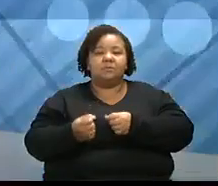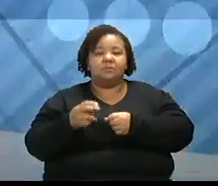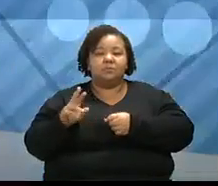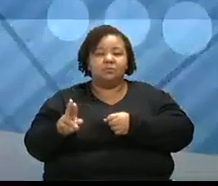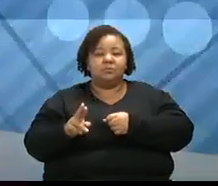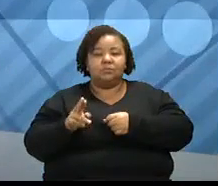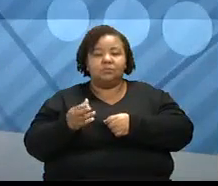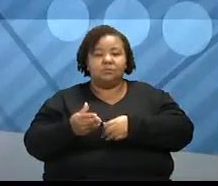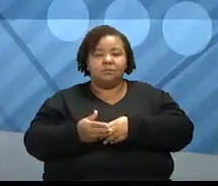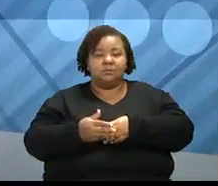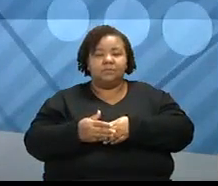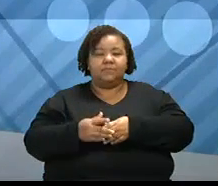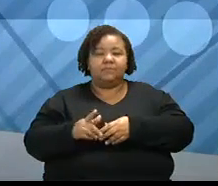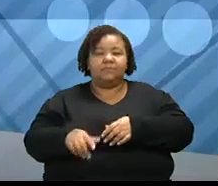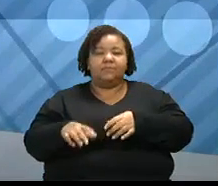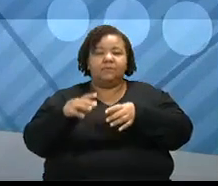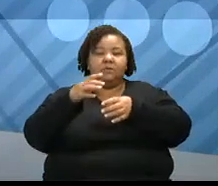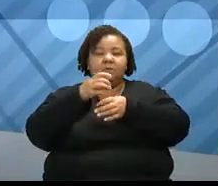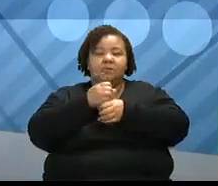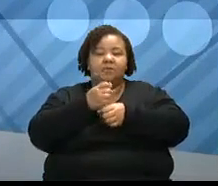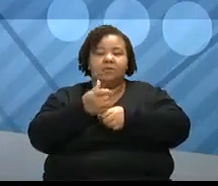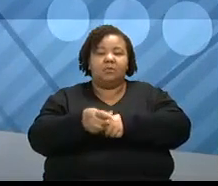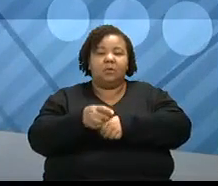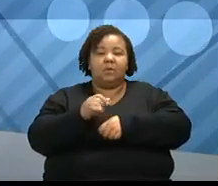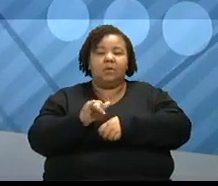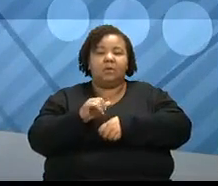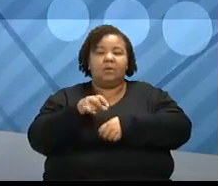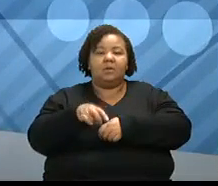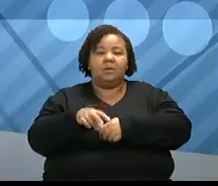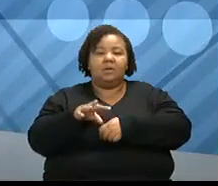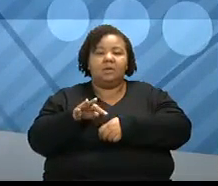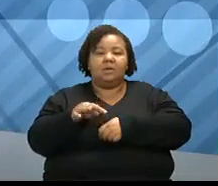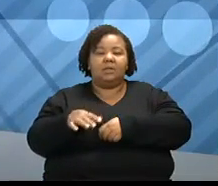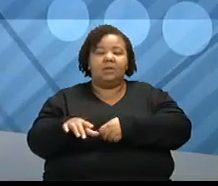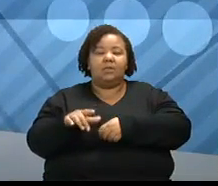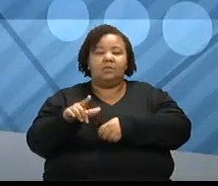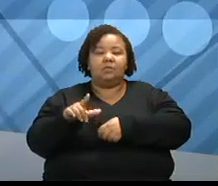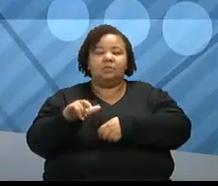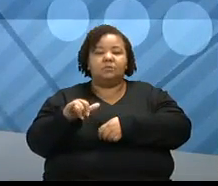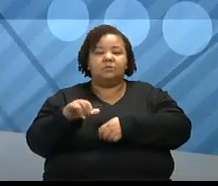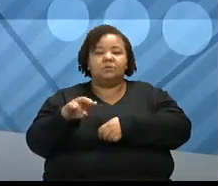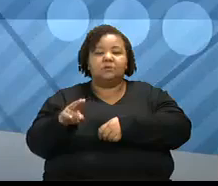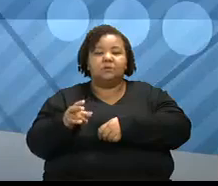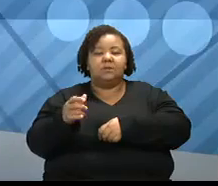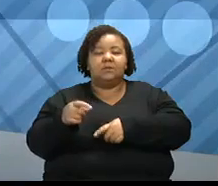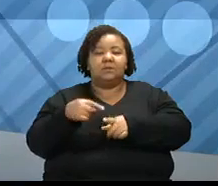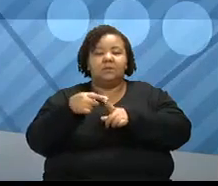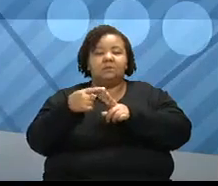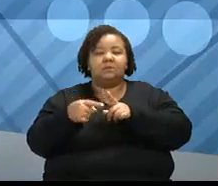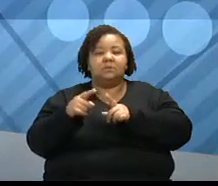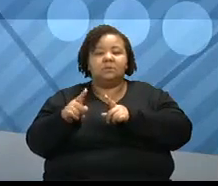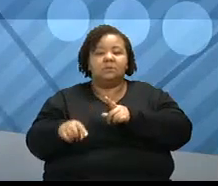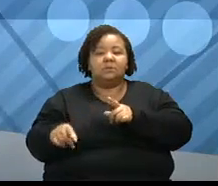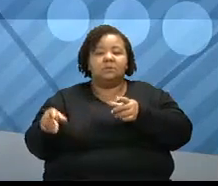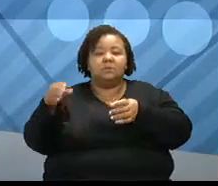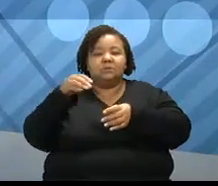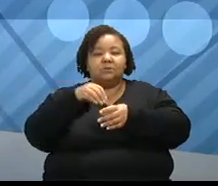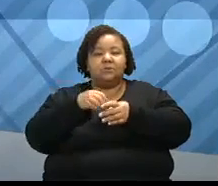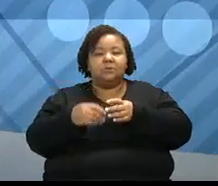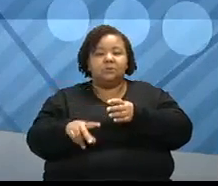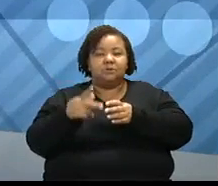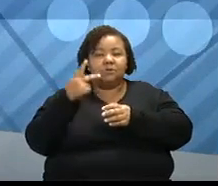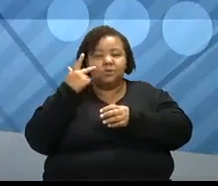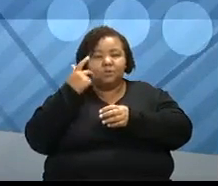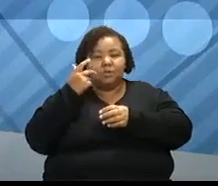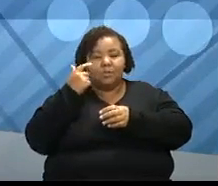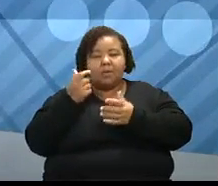utilizar. Então, eu vou calcular uma integral de linha de um campo vetorial, mais associada a essa componente normal,